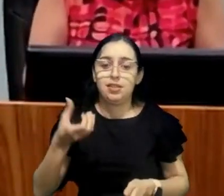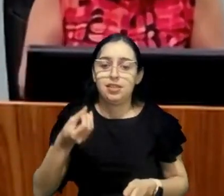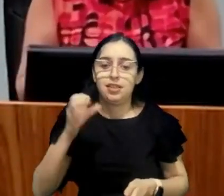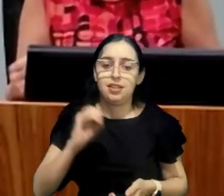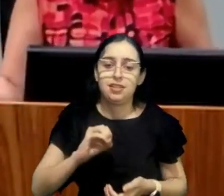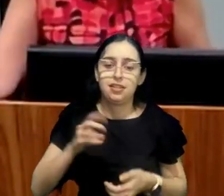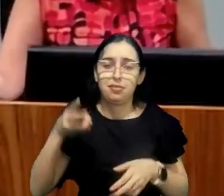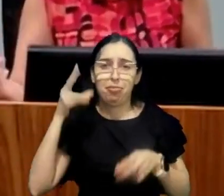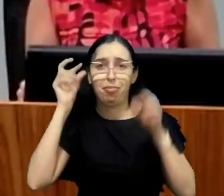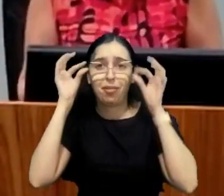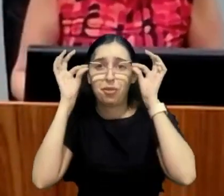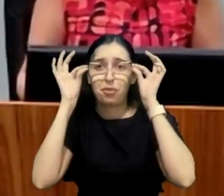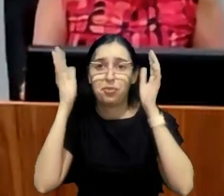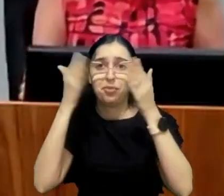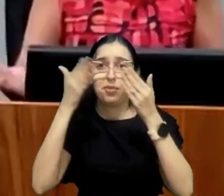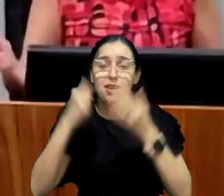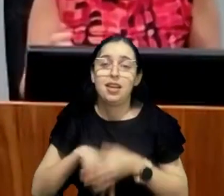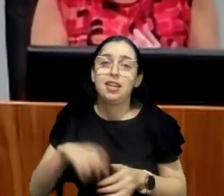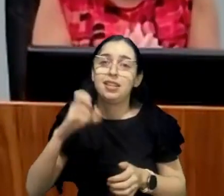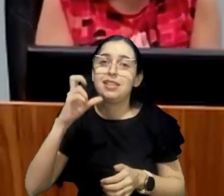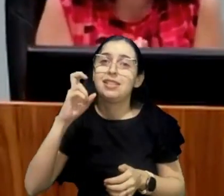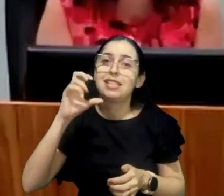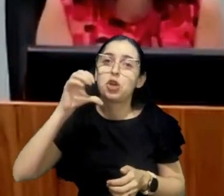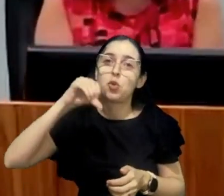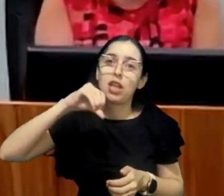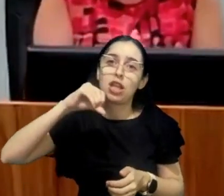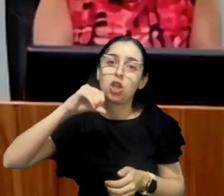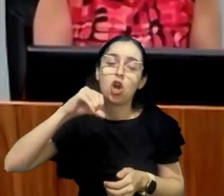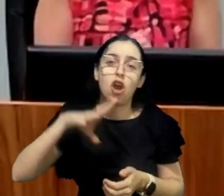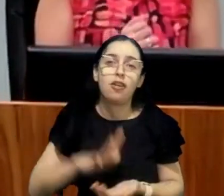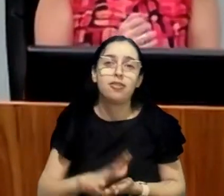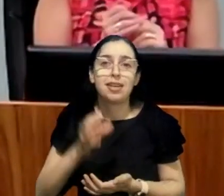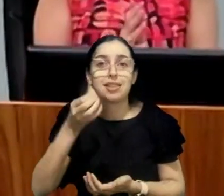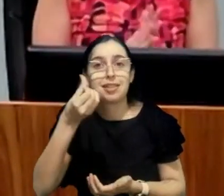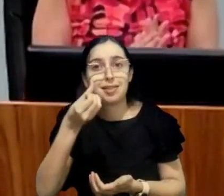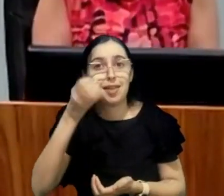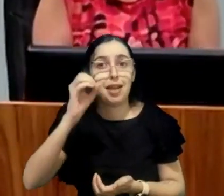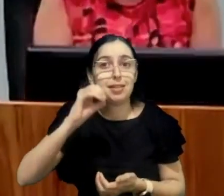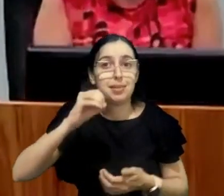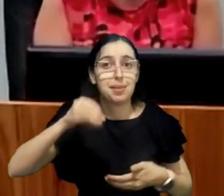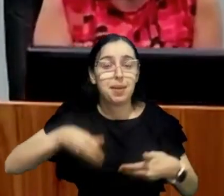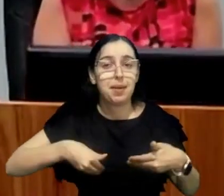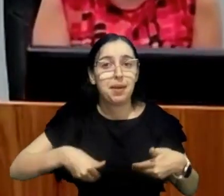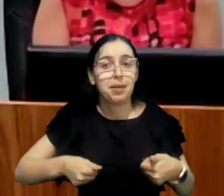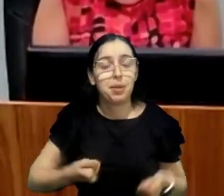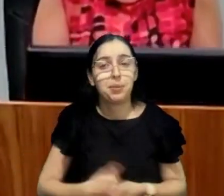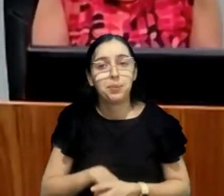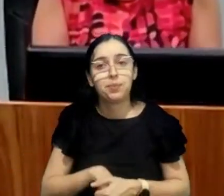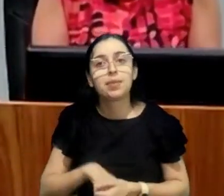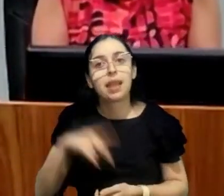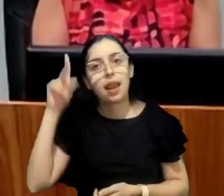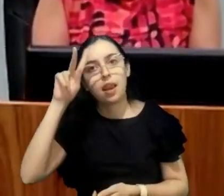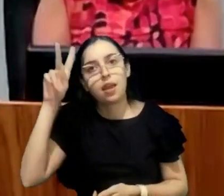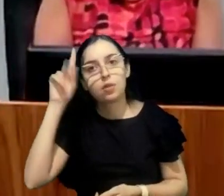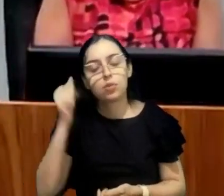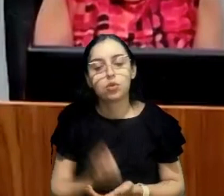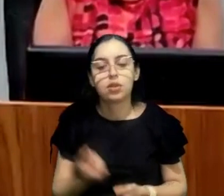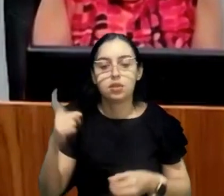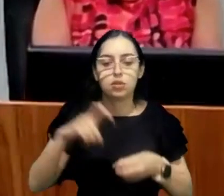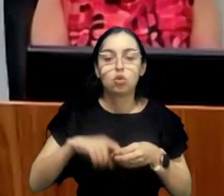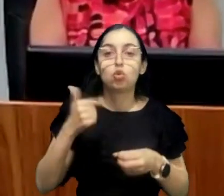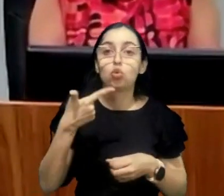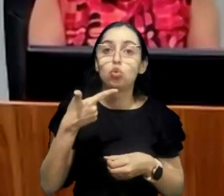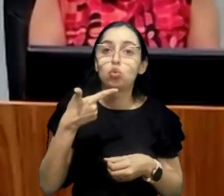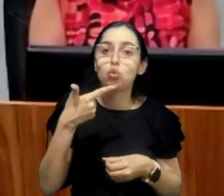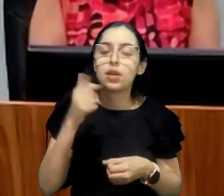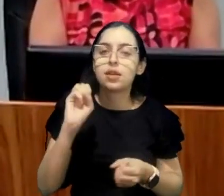sem óculos, Raiclé, 59, era 60. Então, e lembro que nós voltamos 2h30.